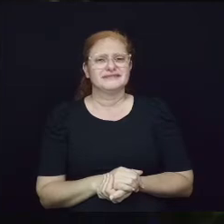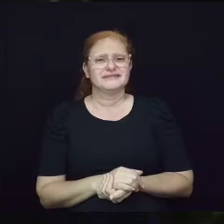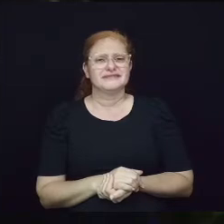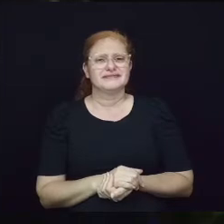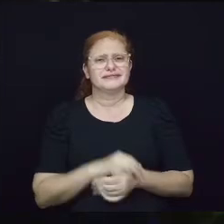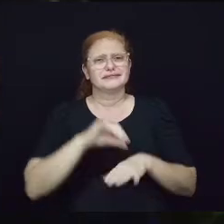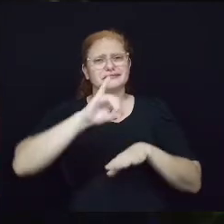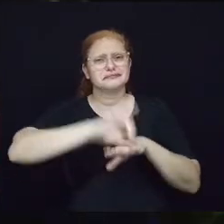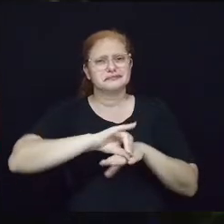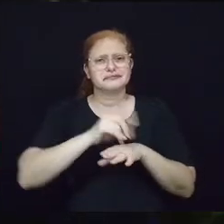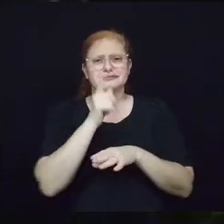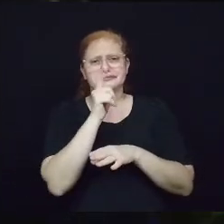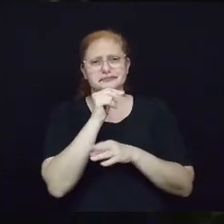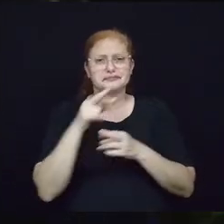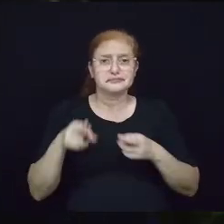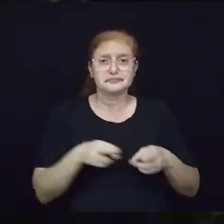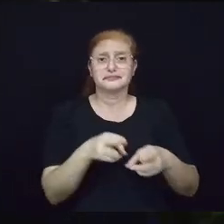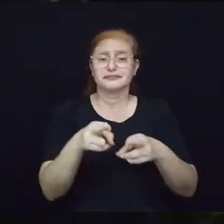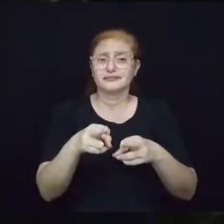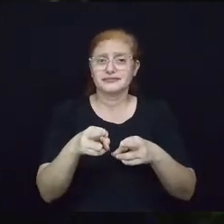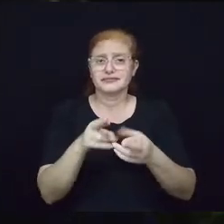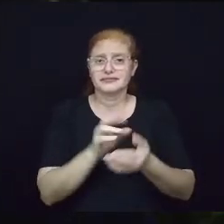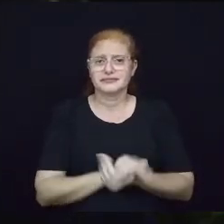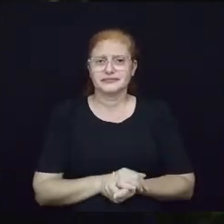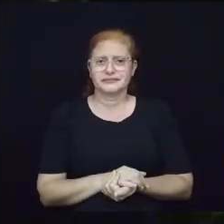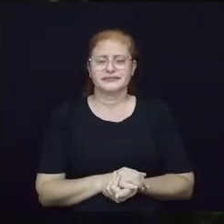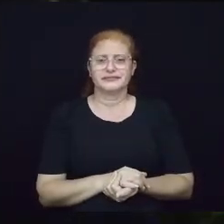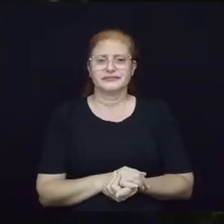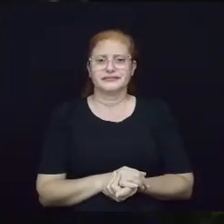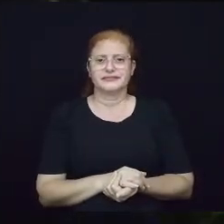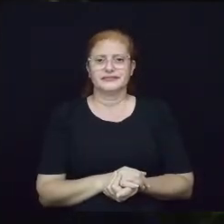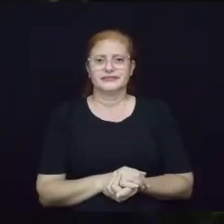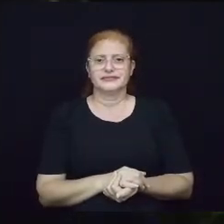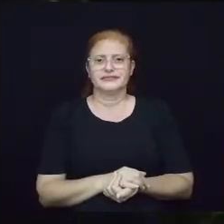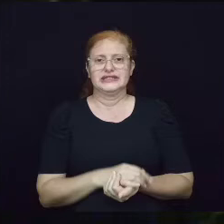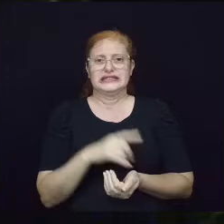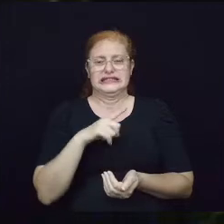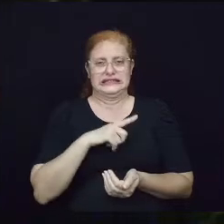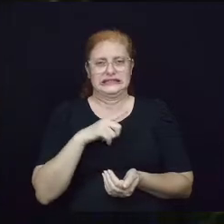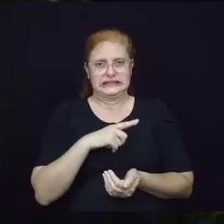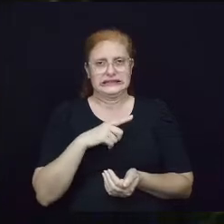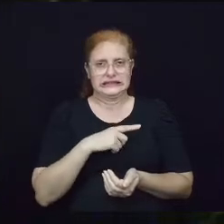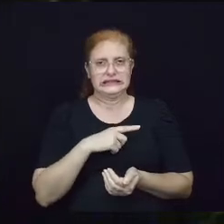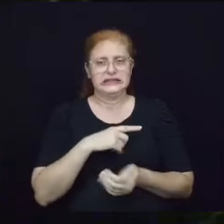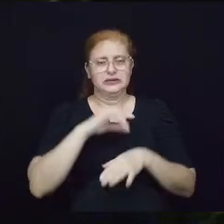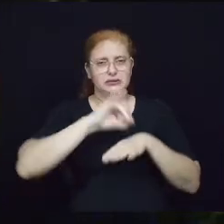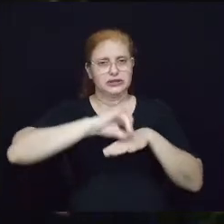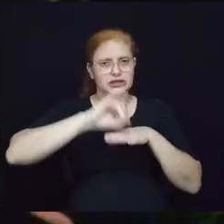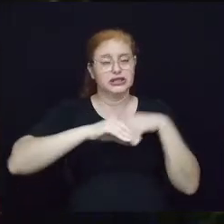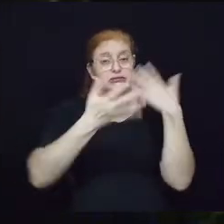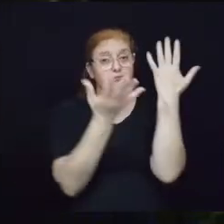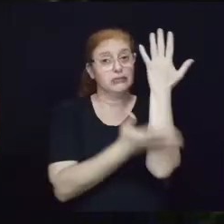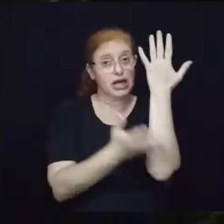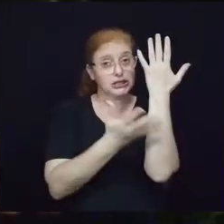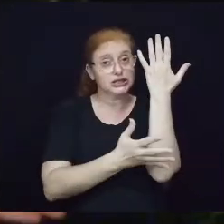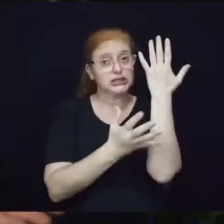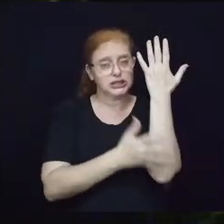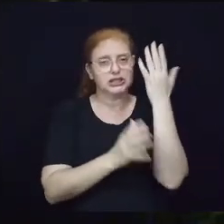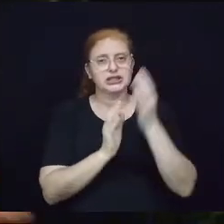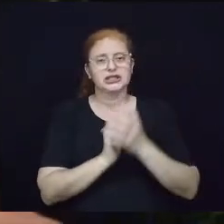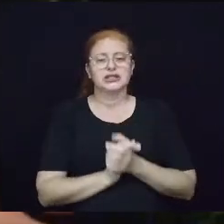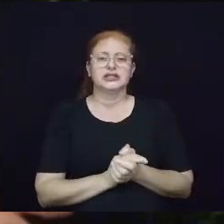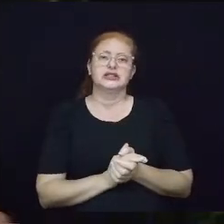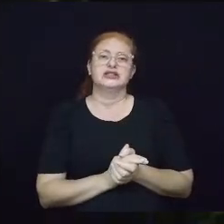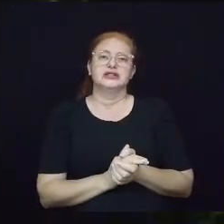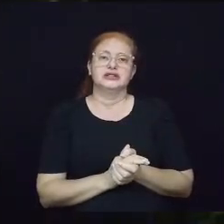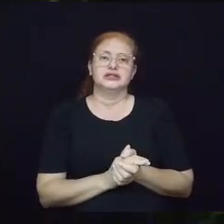A obra, o Rio, que é formada por essas peças de madeira que podem ser configuradas no espaço, né,